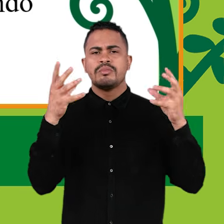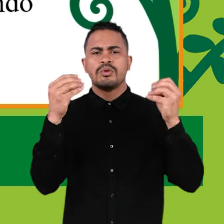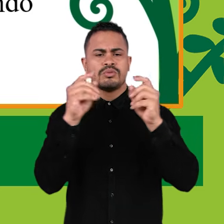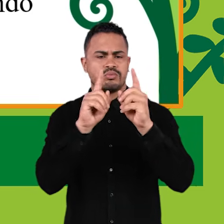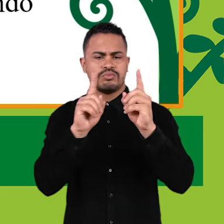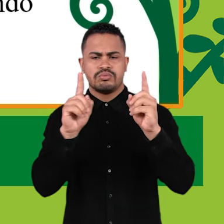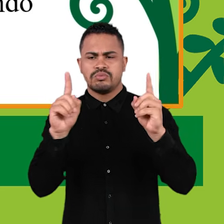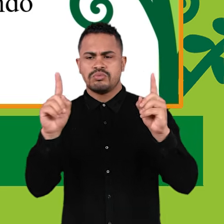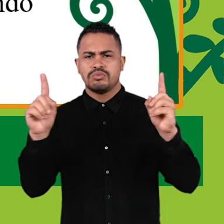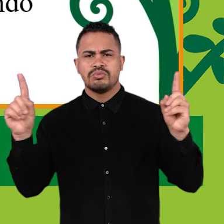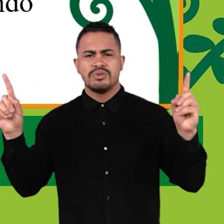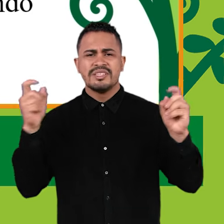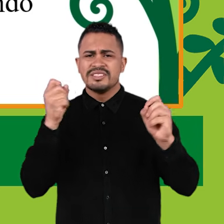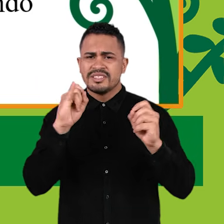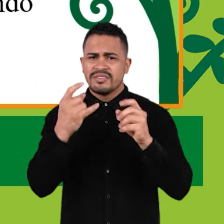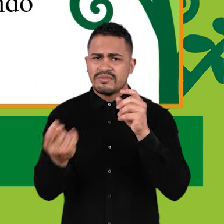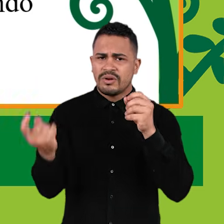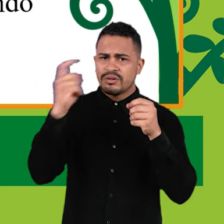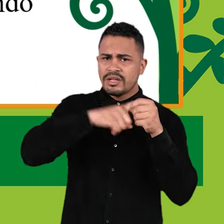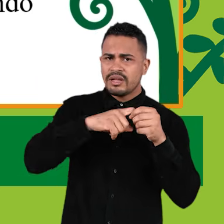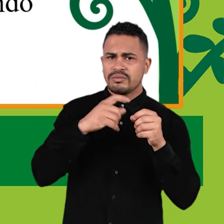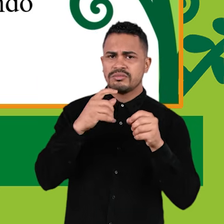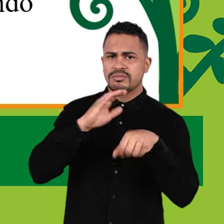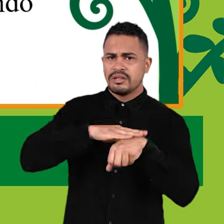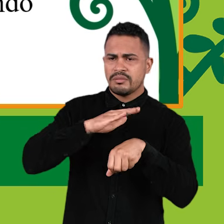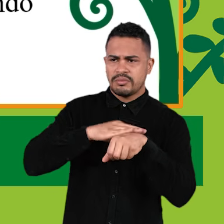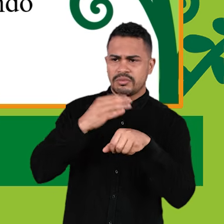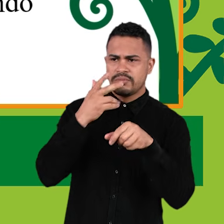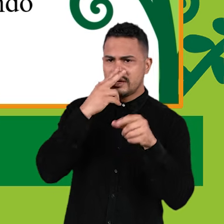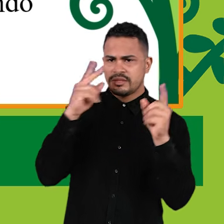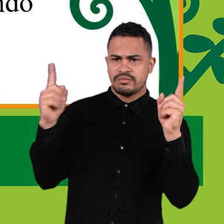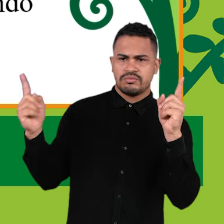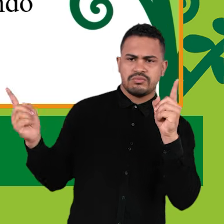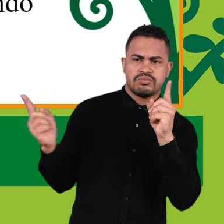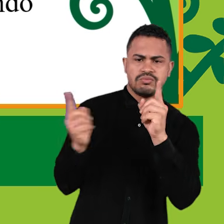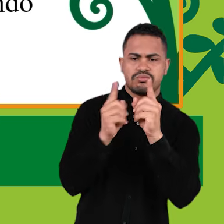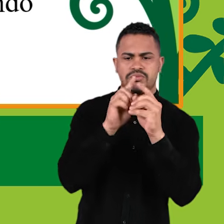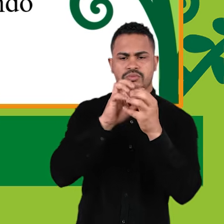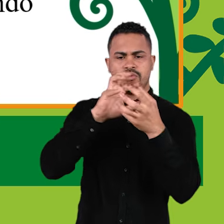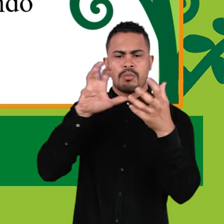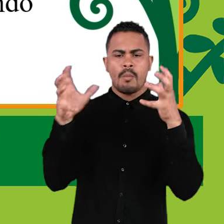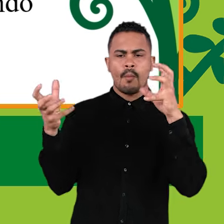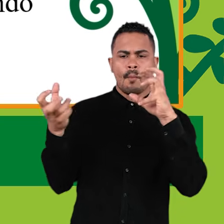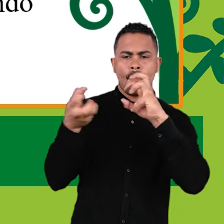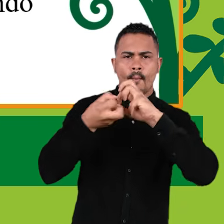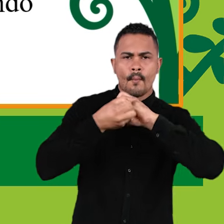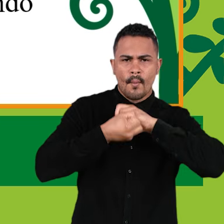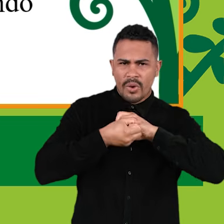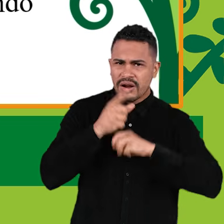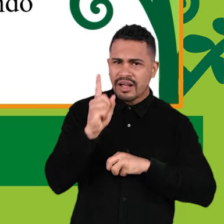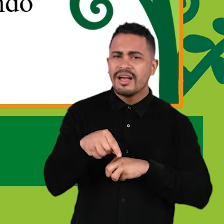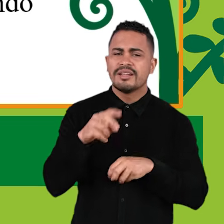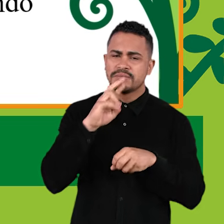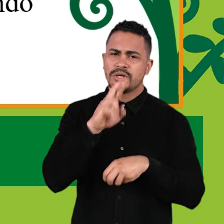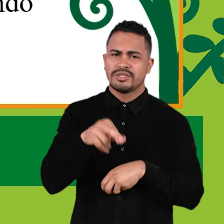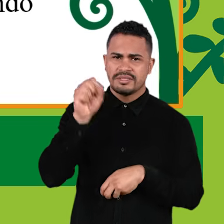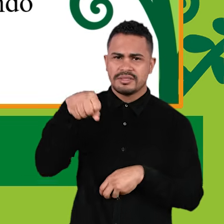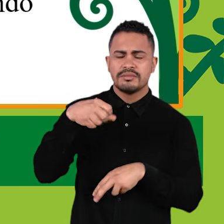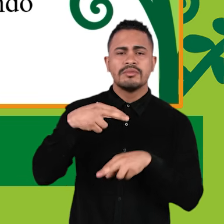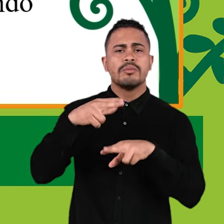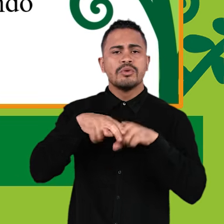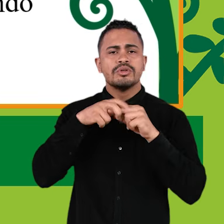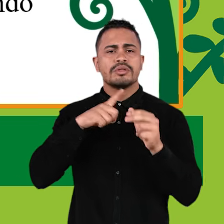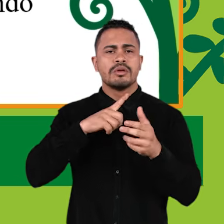tempo, será que todas as galáxias estariam num ponto só? Né? A resposta é sim, e aí eles fizeram um cálculo, né,